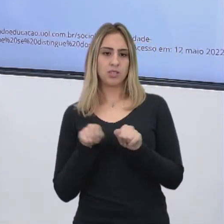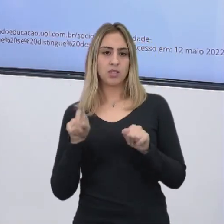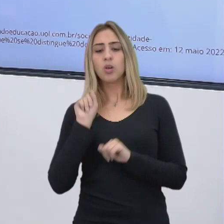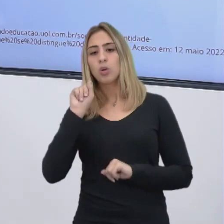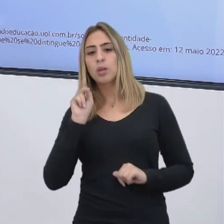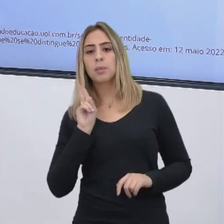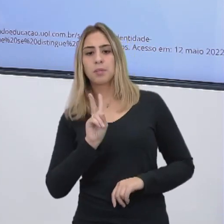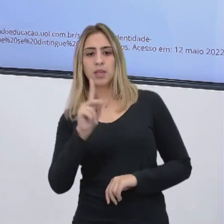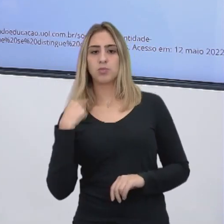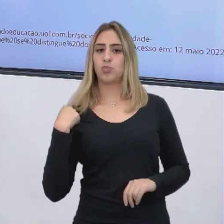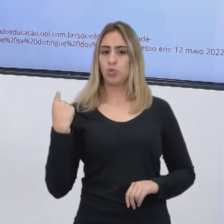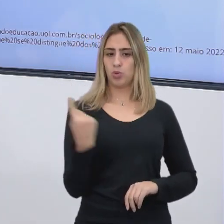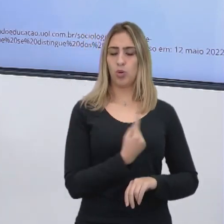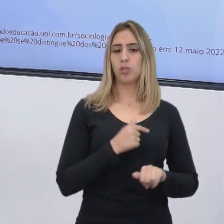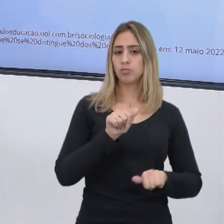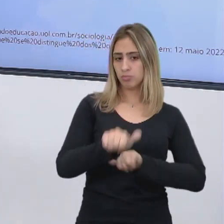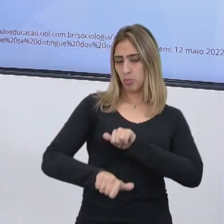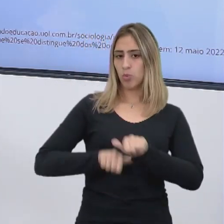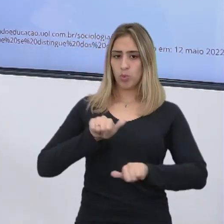que mesmo nós